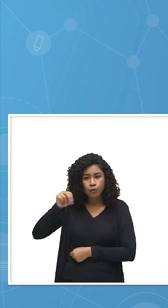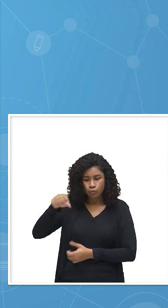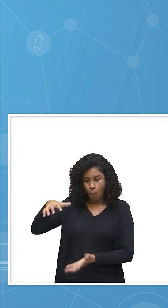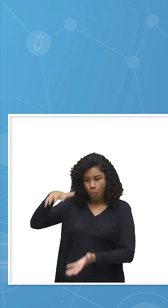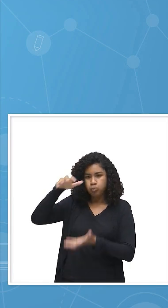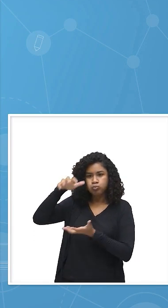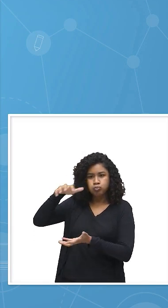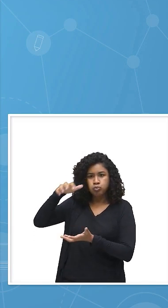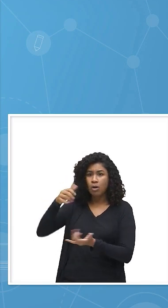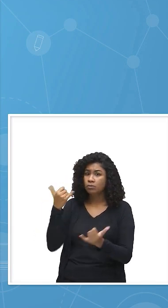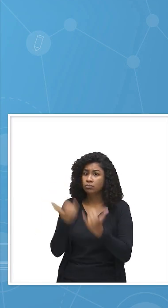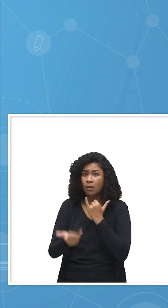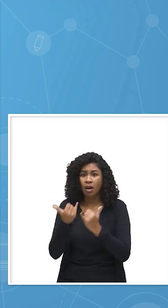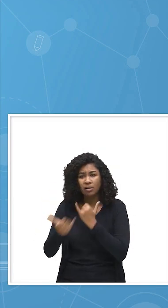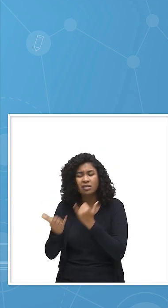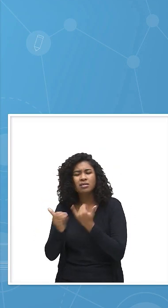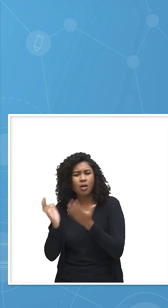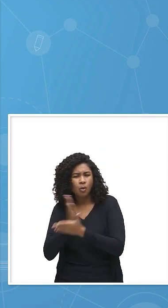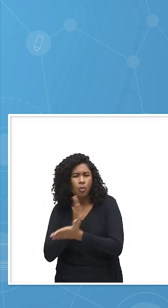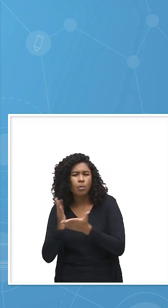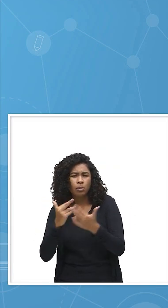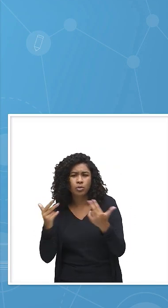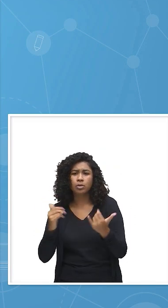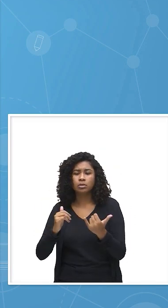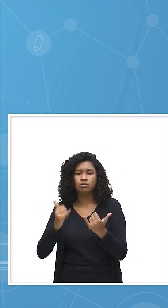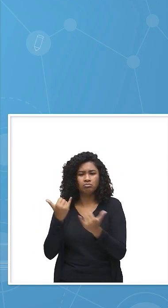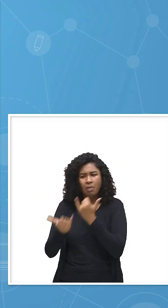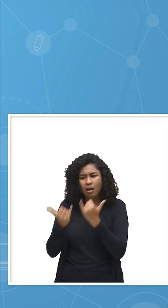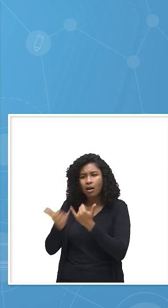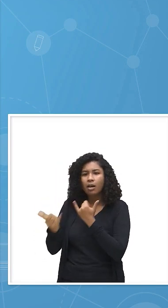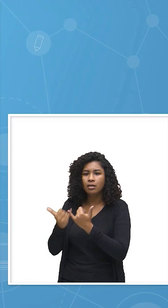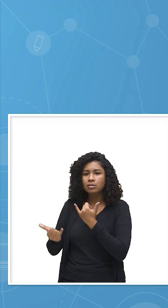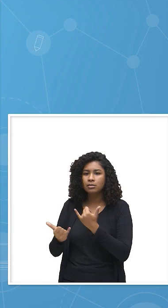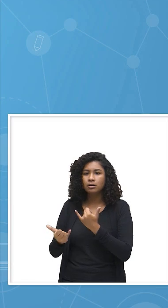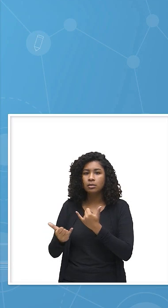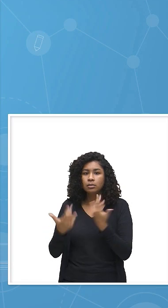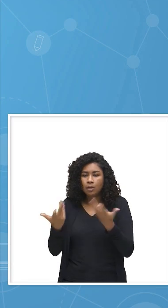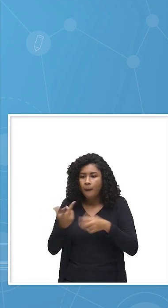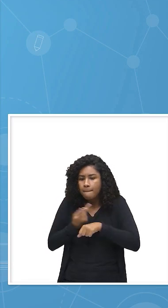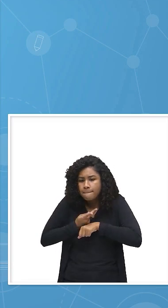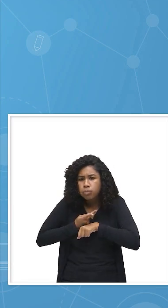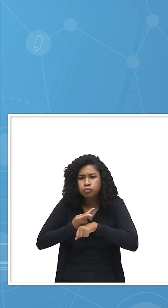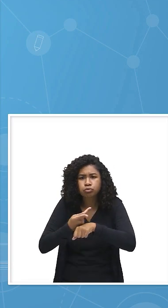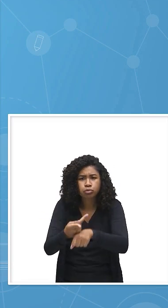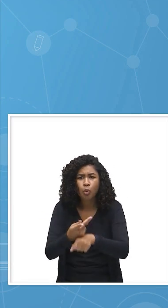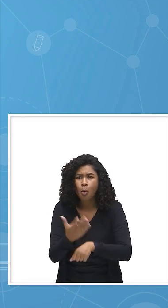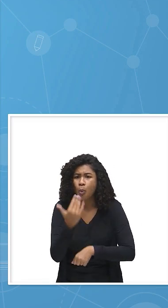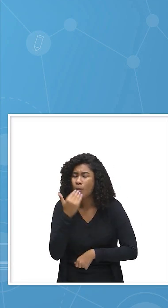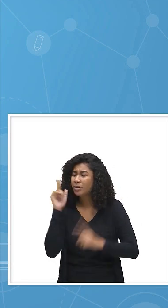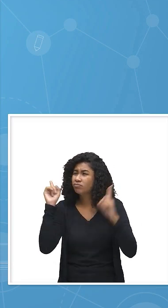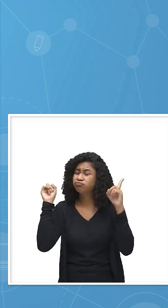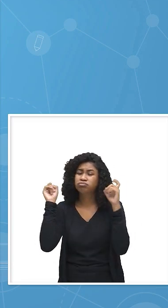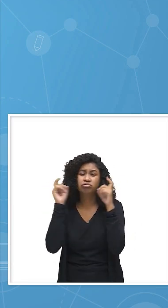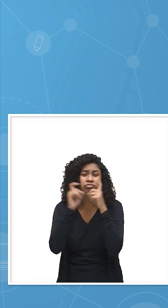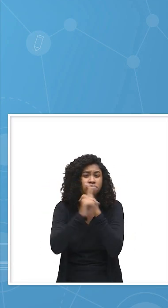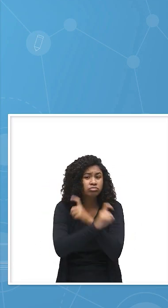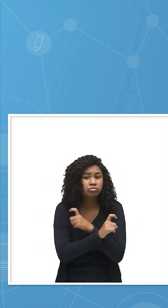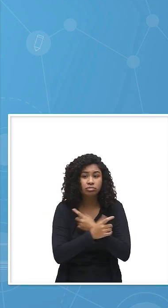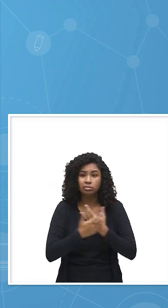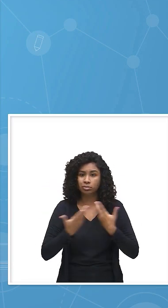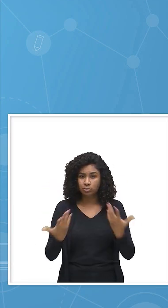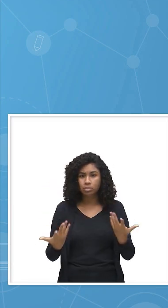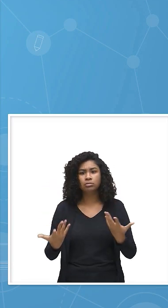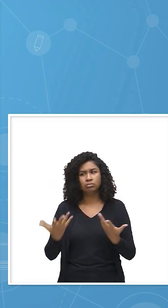que tem um monte de coisa ali que não poderia ter acontecido, mas essa busca difícil por alimentos, isso realmente